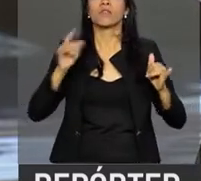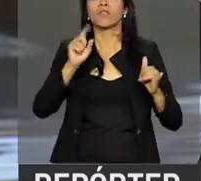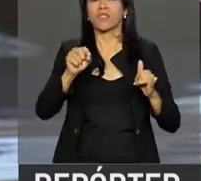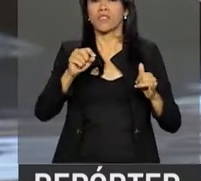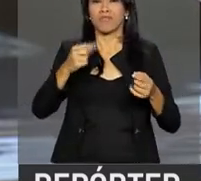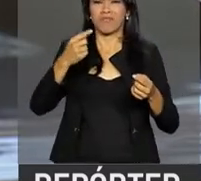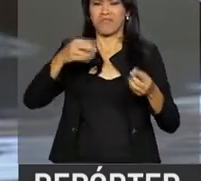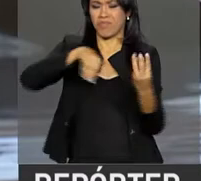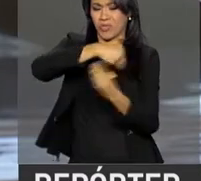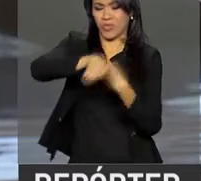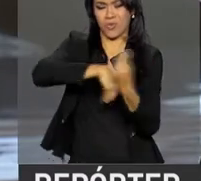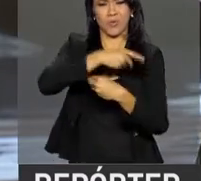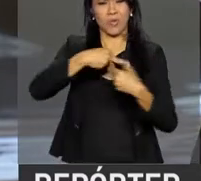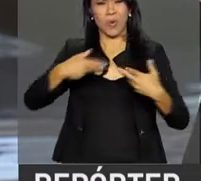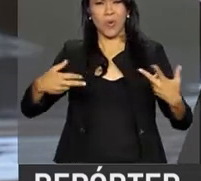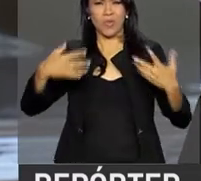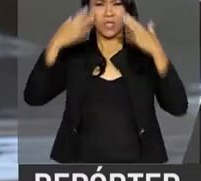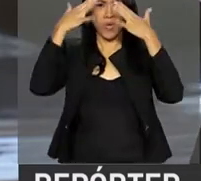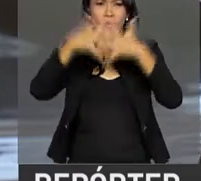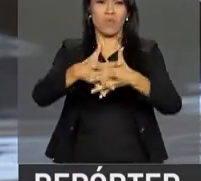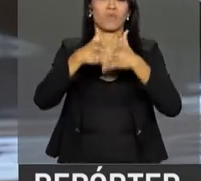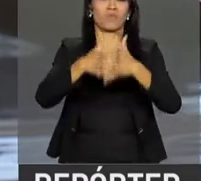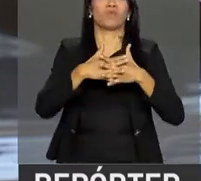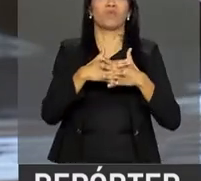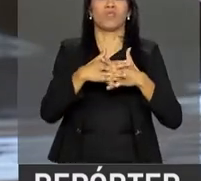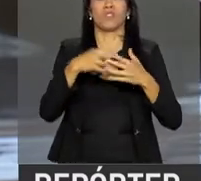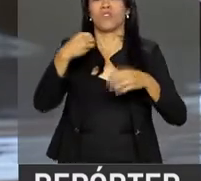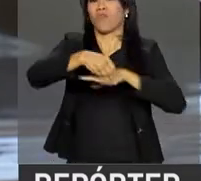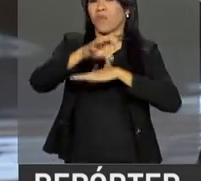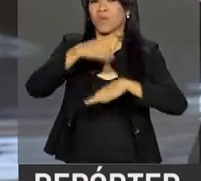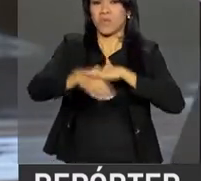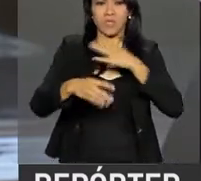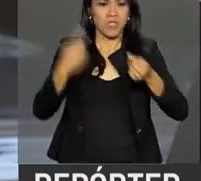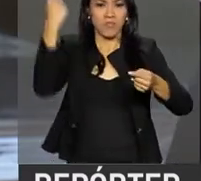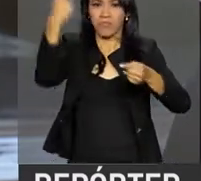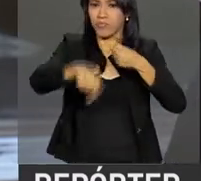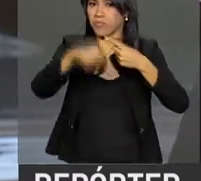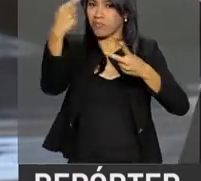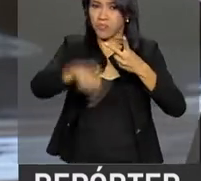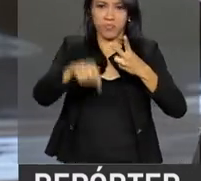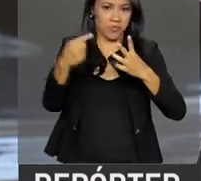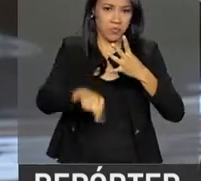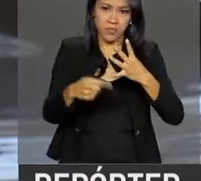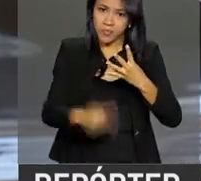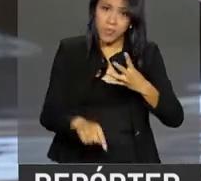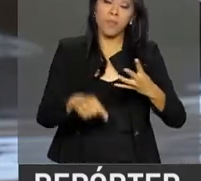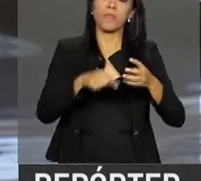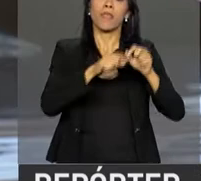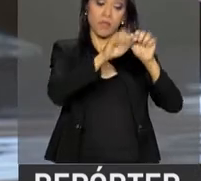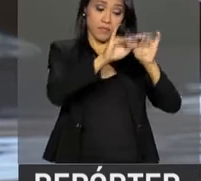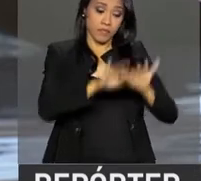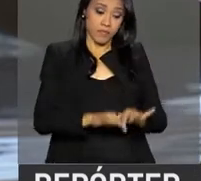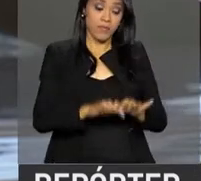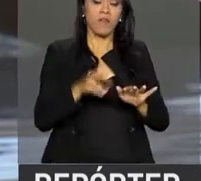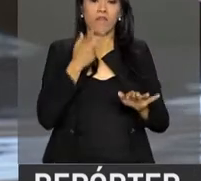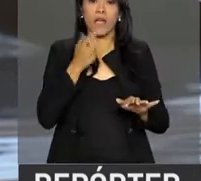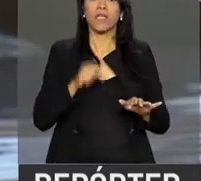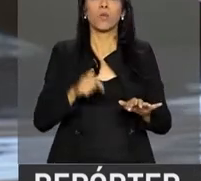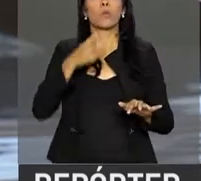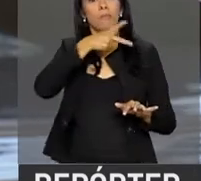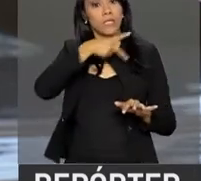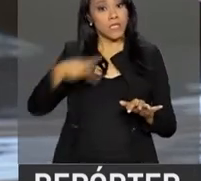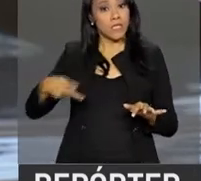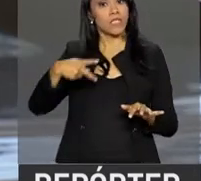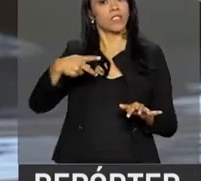fatos e confunde pra ganhar ares de verdade a nota termina dizendo que o presidente tem certeza de que